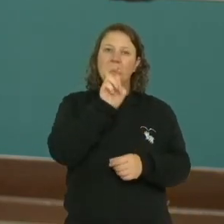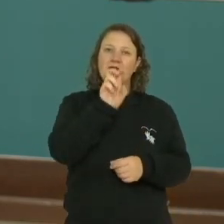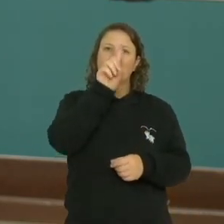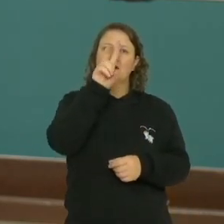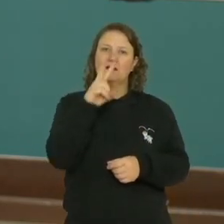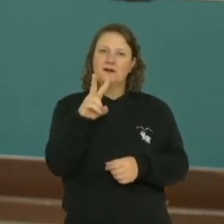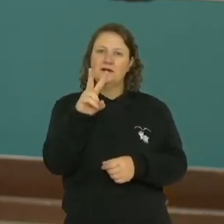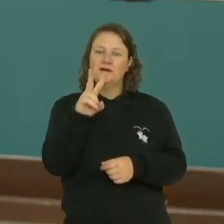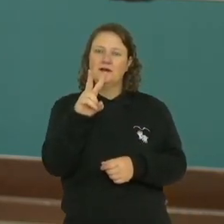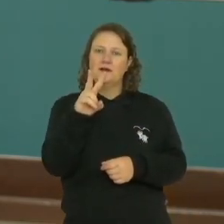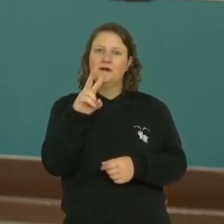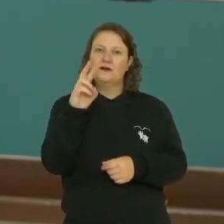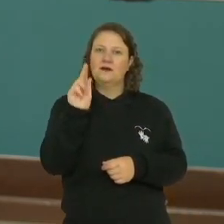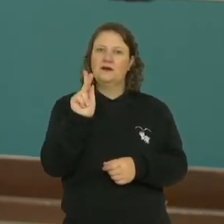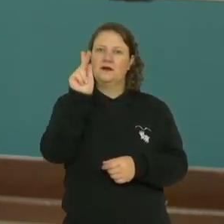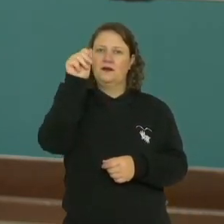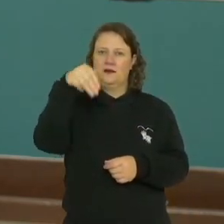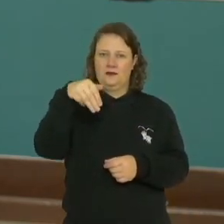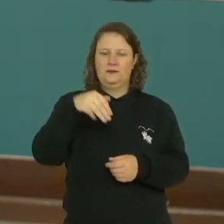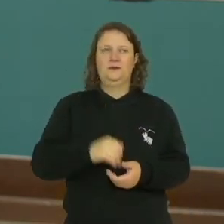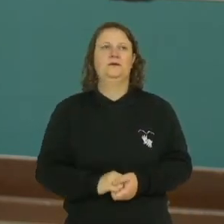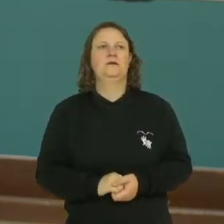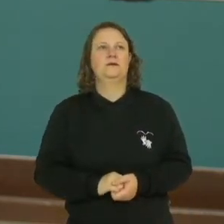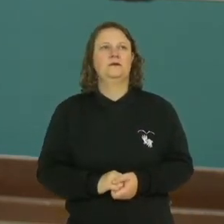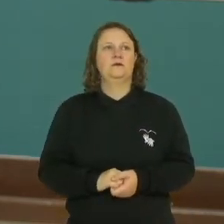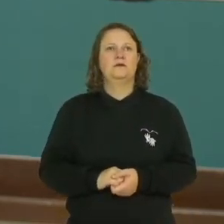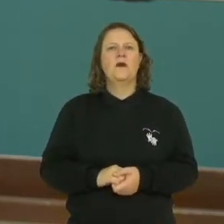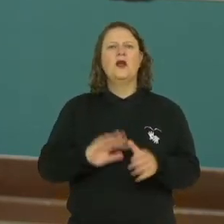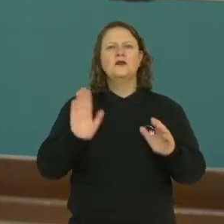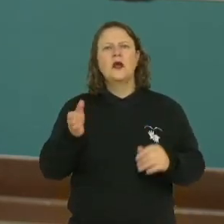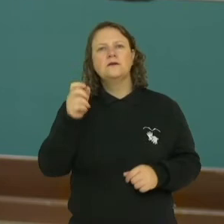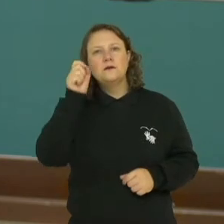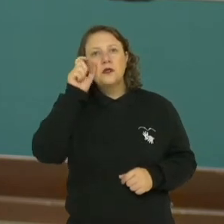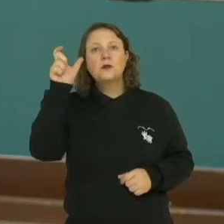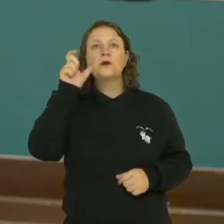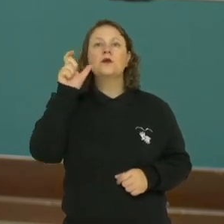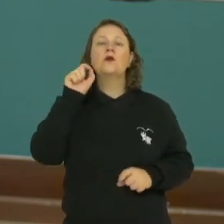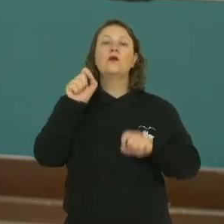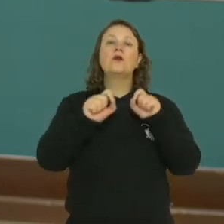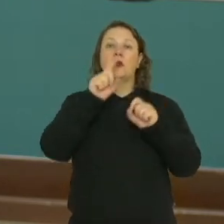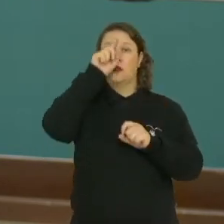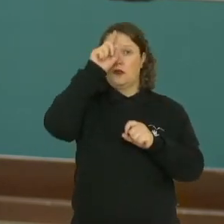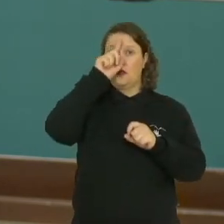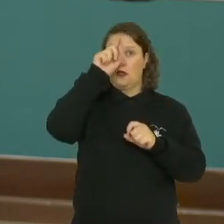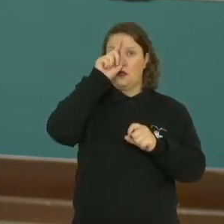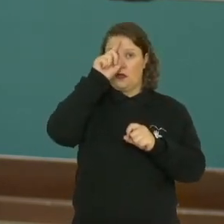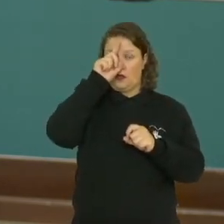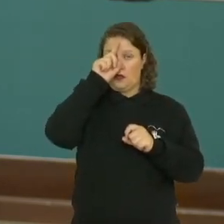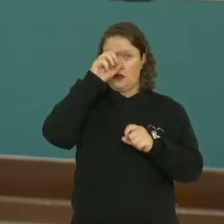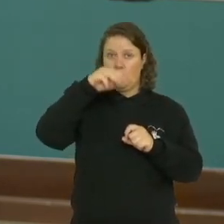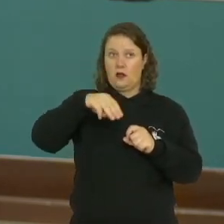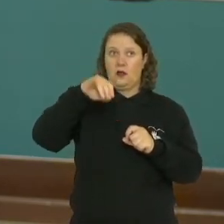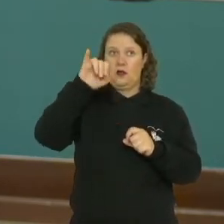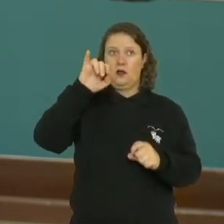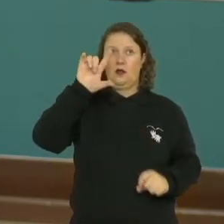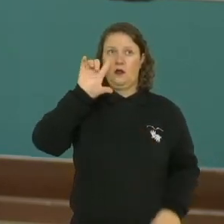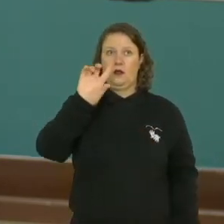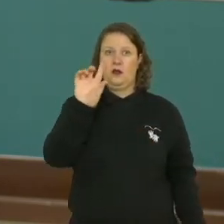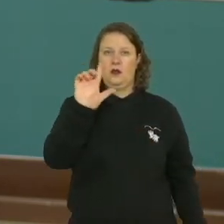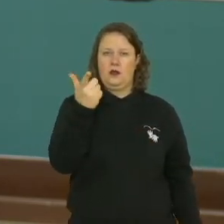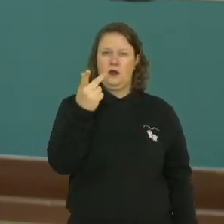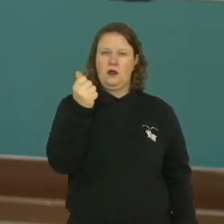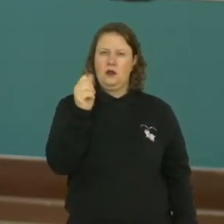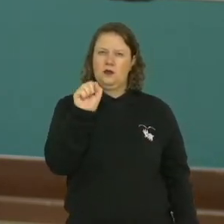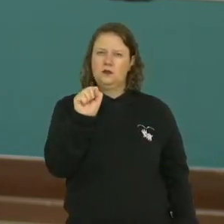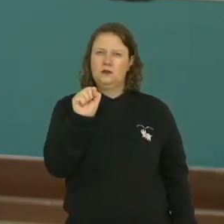que, não sei se vocês já observaram, prestaram atenção, essa ideia de milhas ela é muito usada nos Estados Unidos. Vocês já devem ter visto nos filmes,